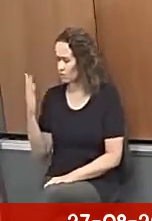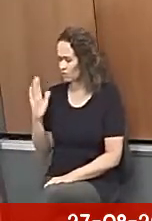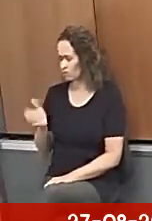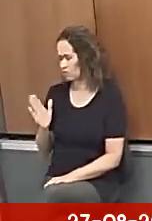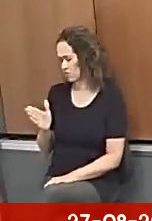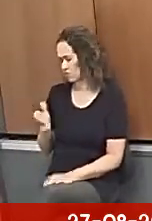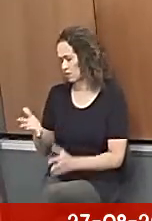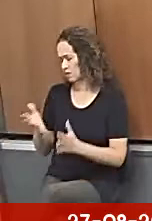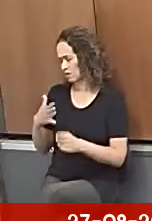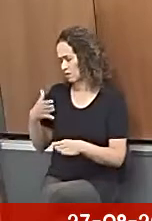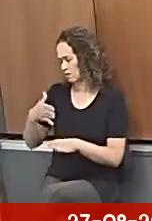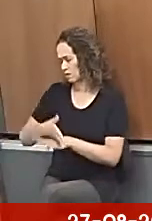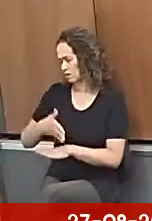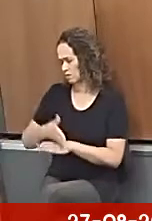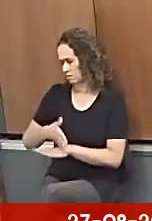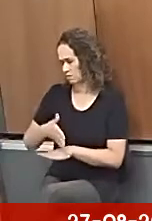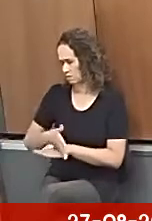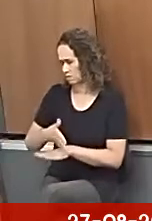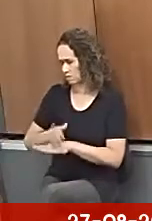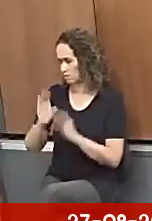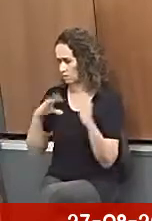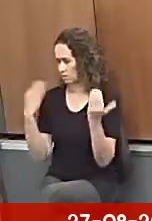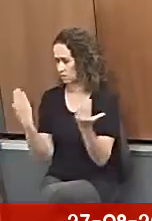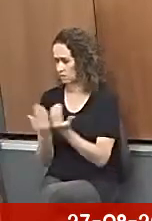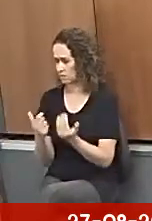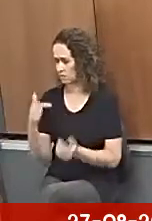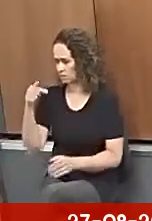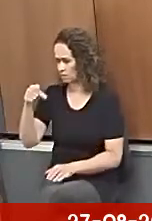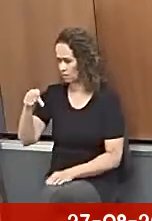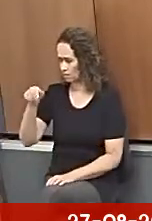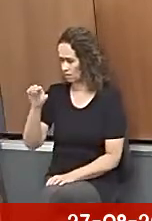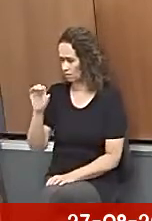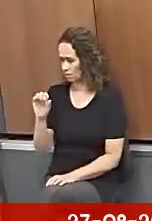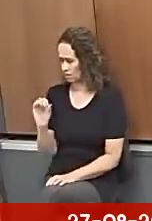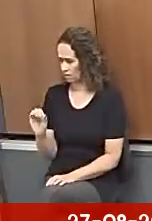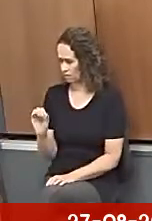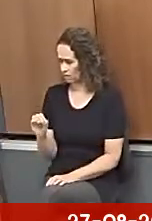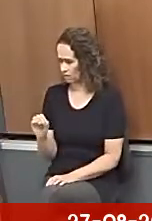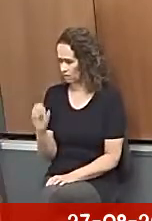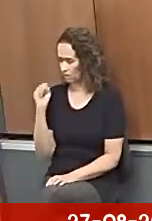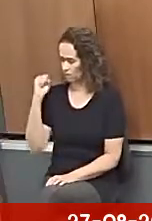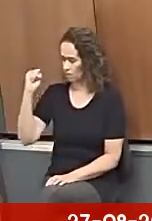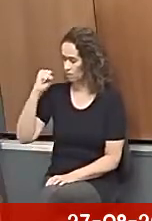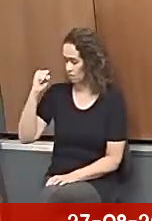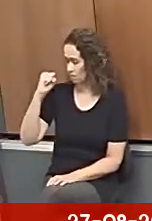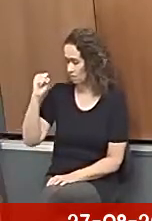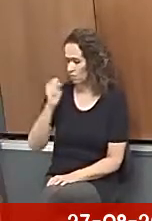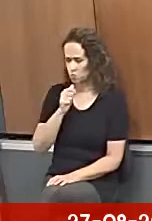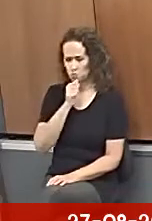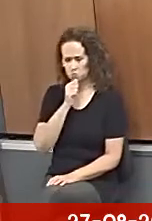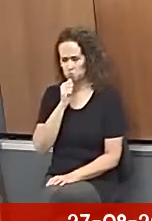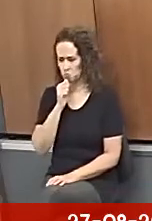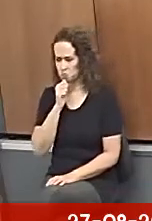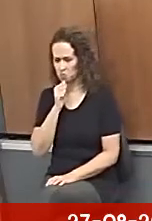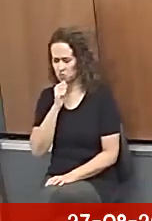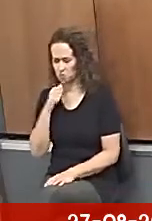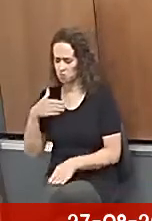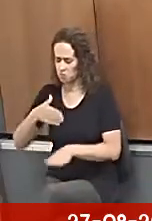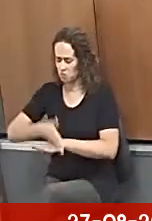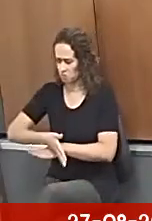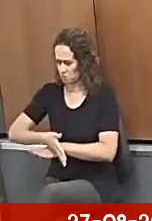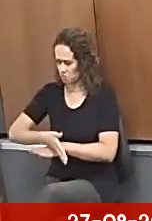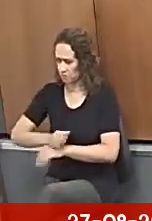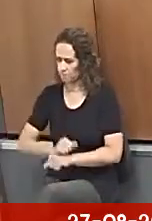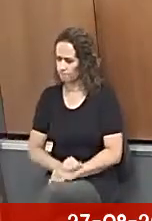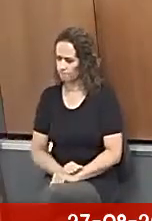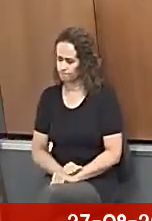mineirão de 70 torcedores que nunca estiveram no estádio o fato foi noticiado toda a mídia e em todos os jornais